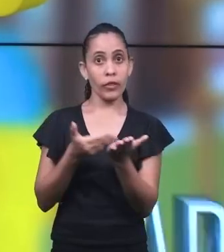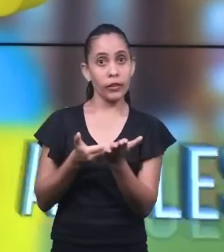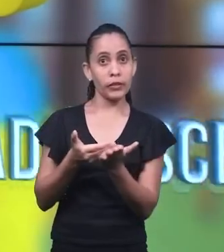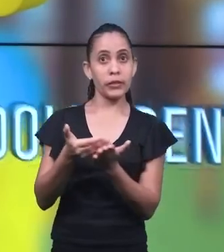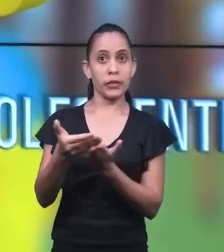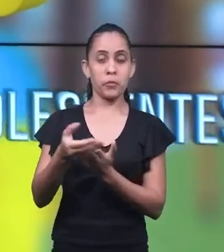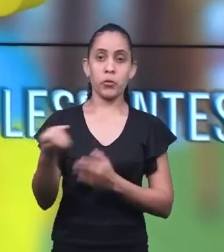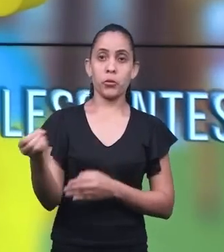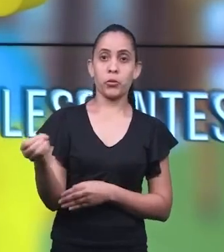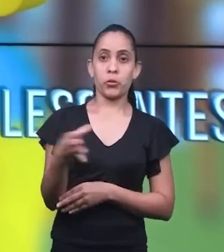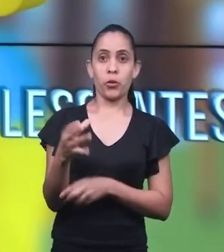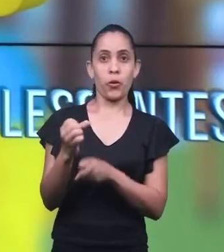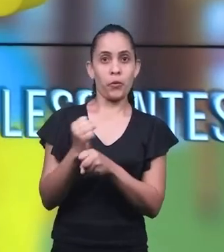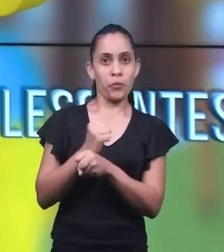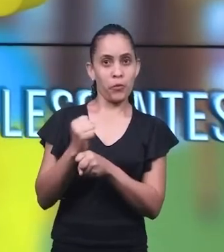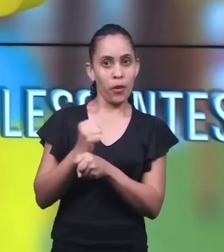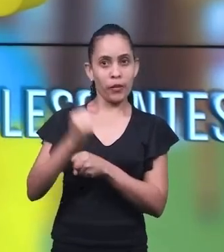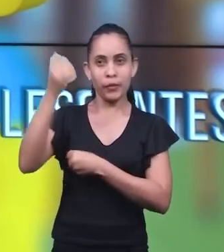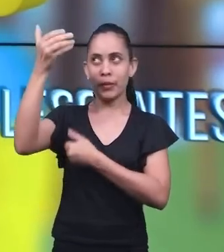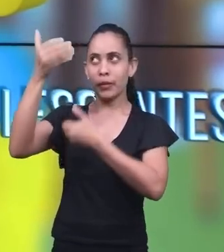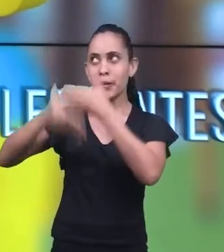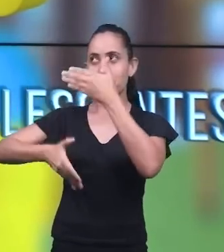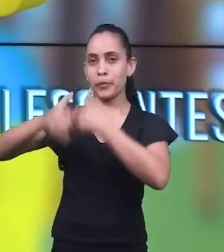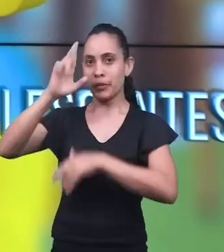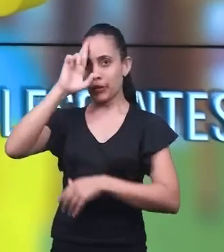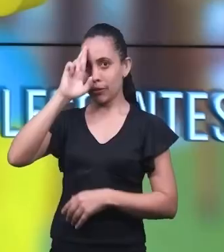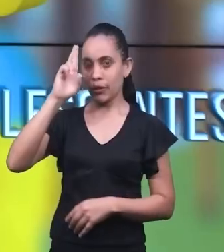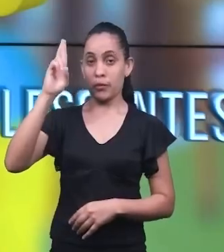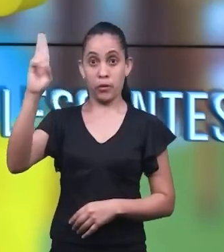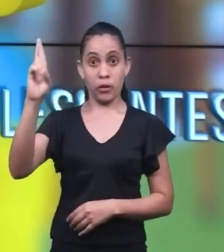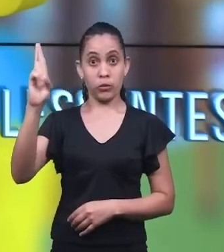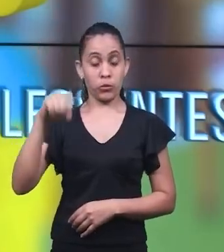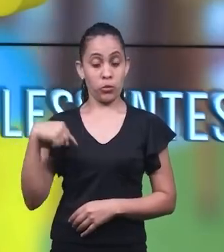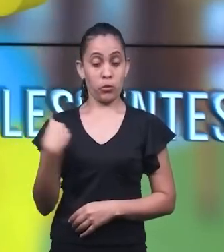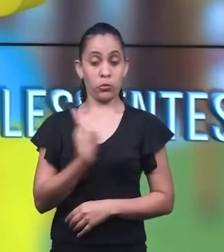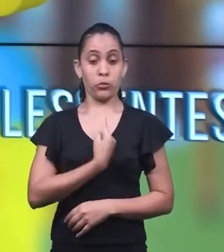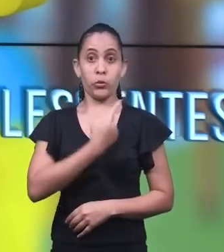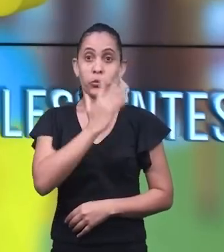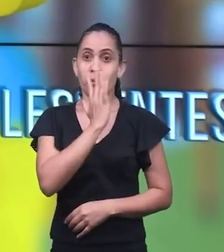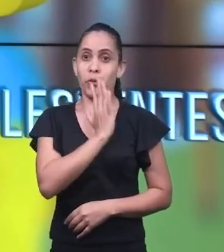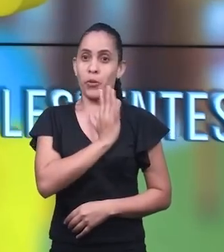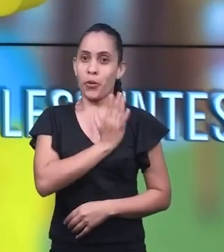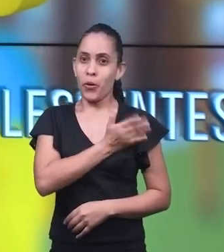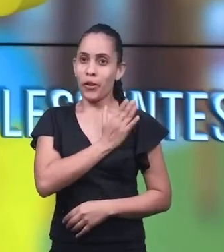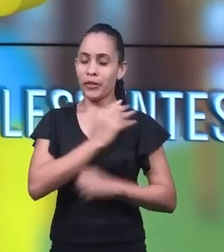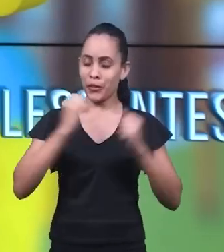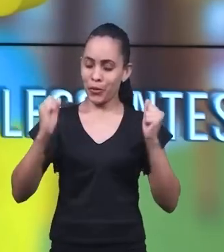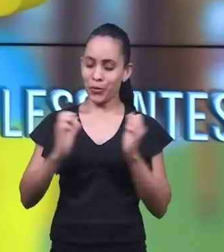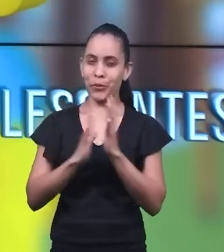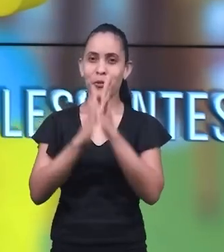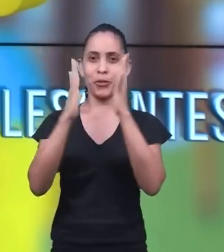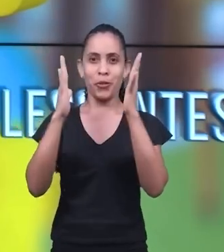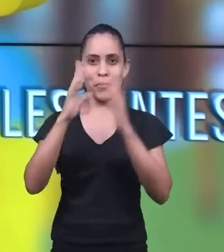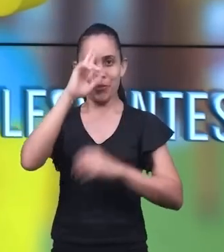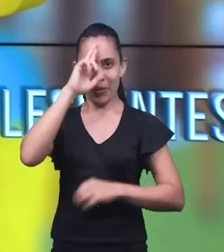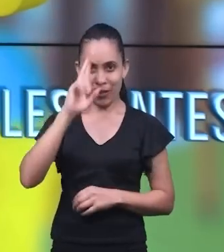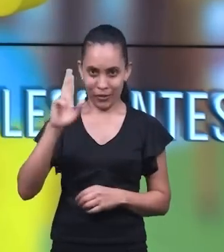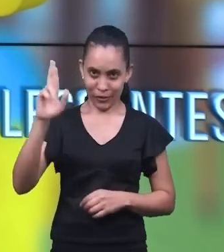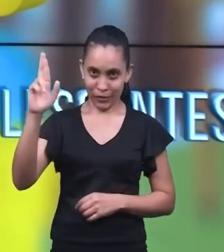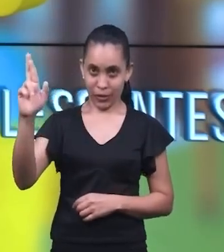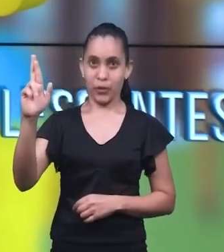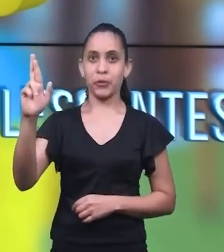Senhor. Iniciamos um novo ano na presença do nosso Deus e o nosso coração está cheio